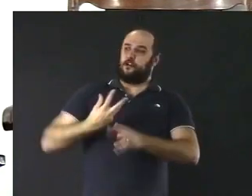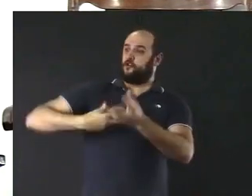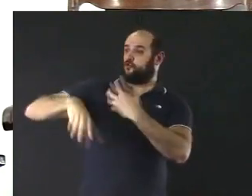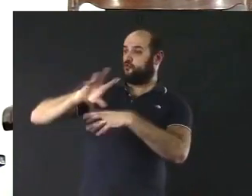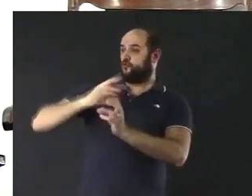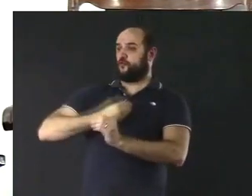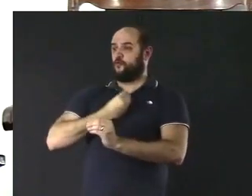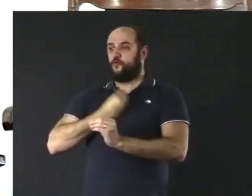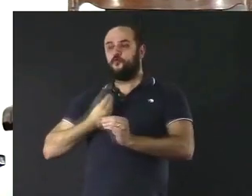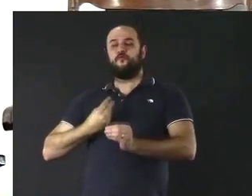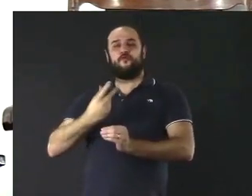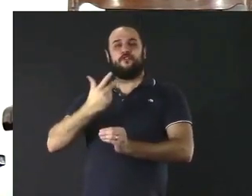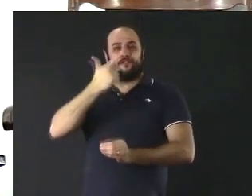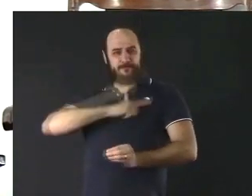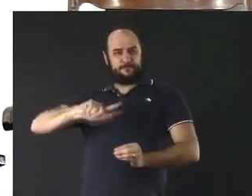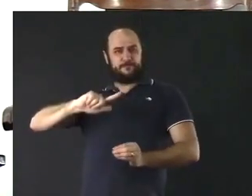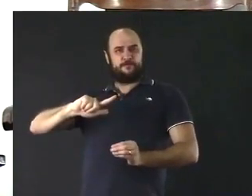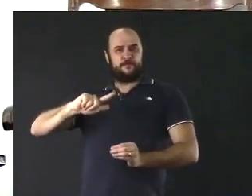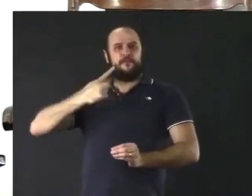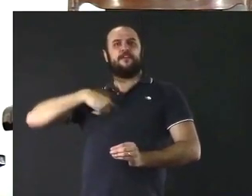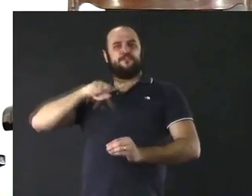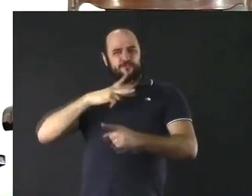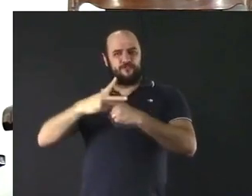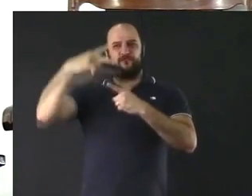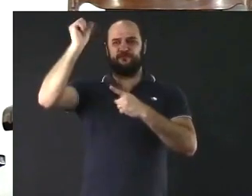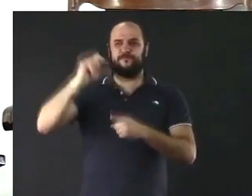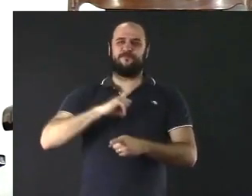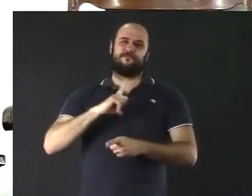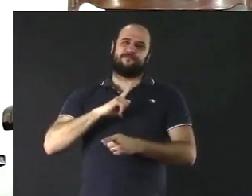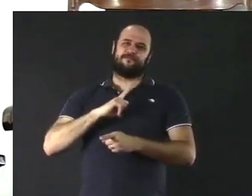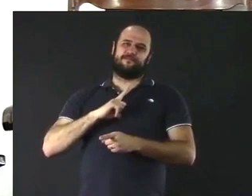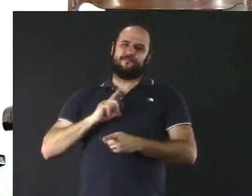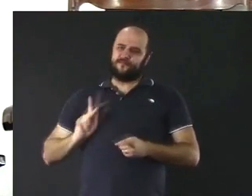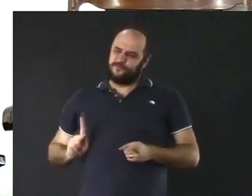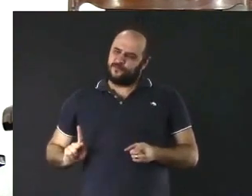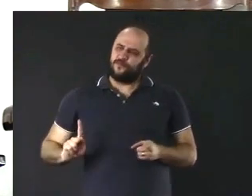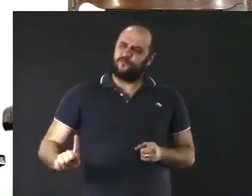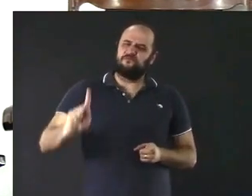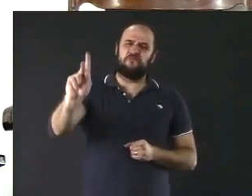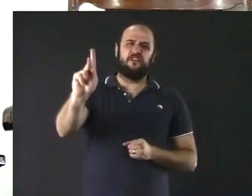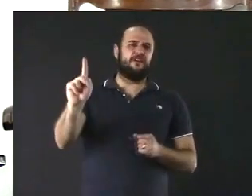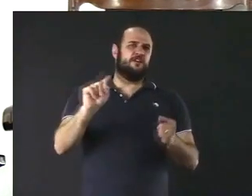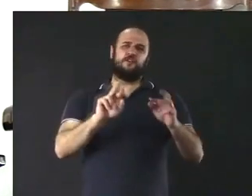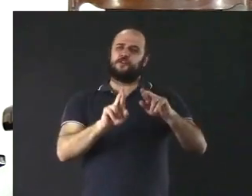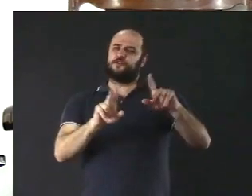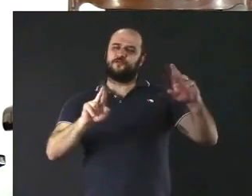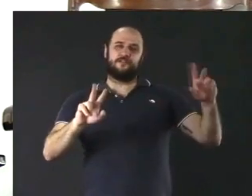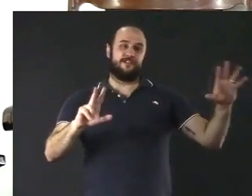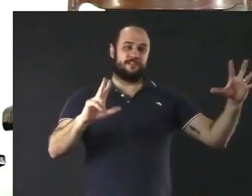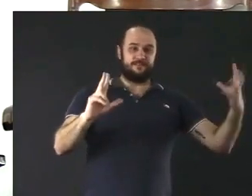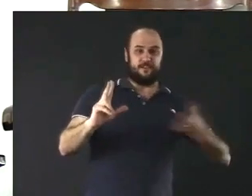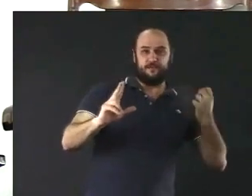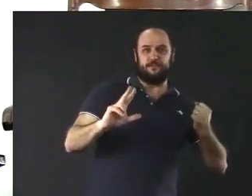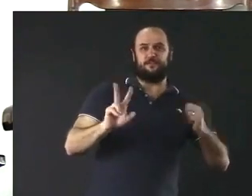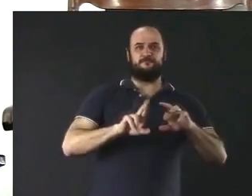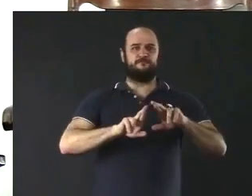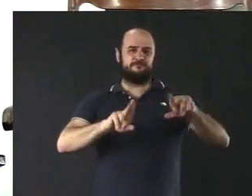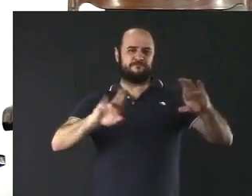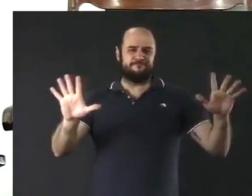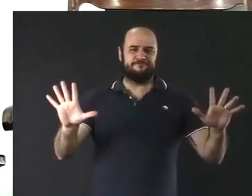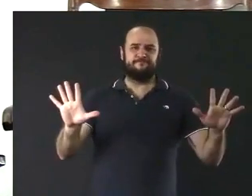é que nós vamos perseverar. Então a perseverança não tem a ver com a nossa salvação, não